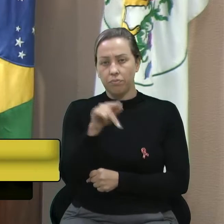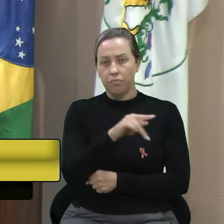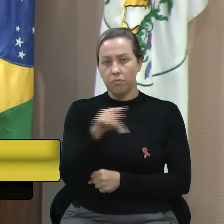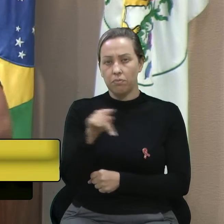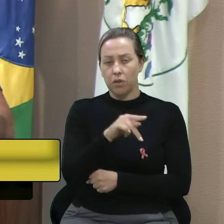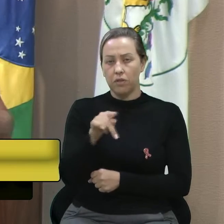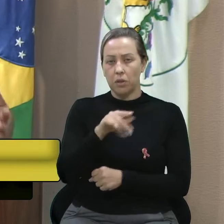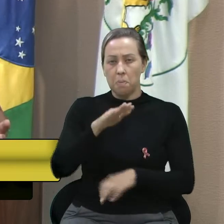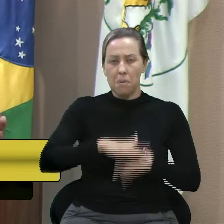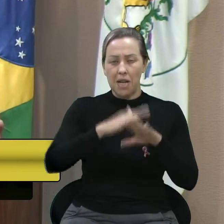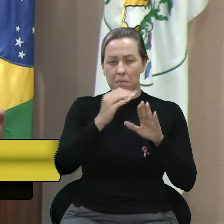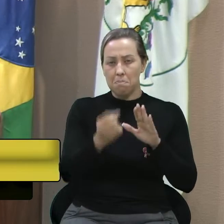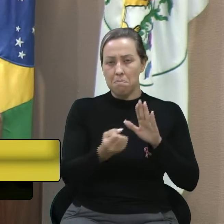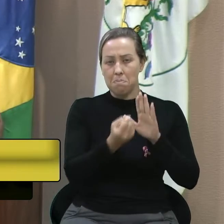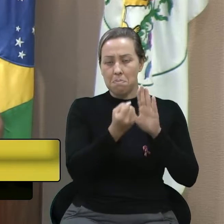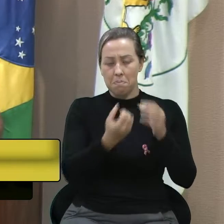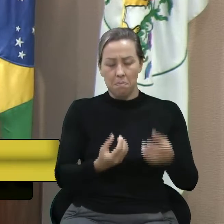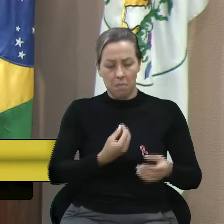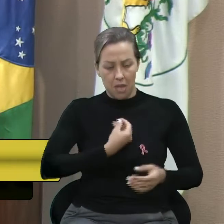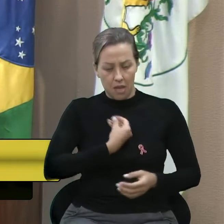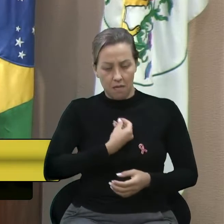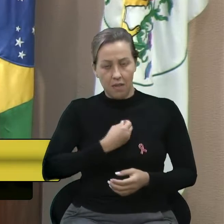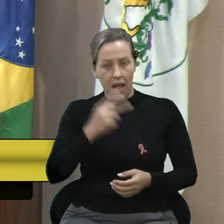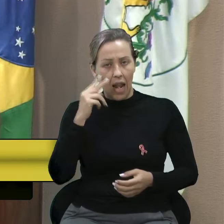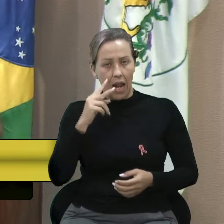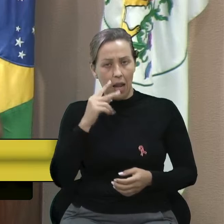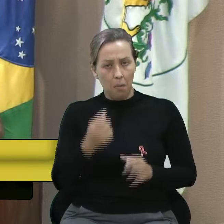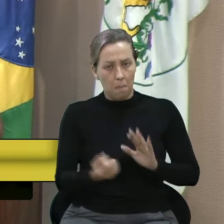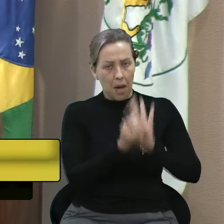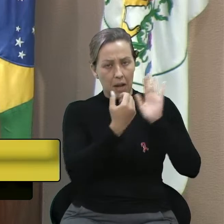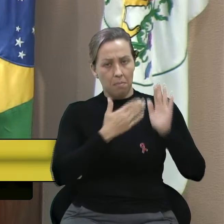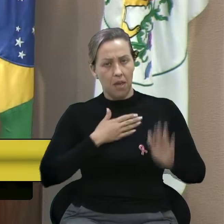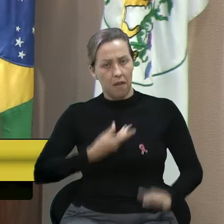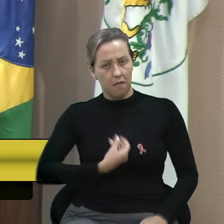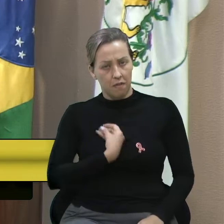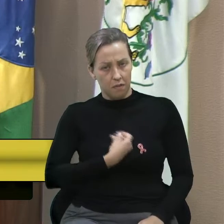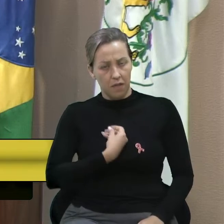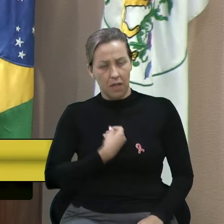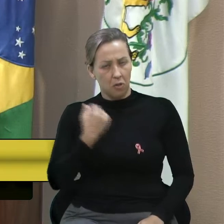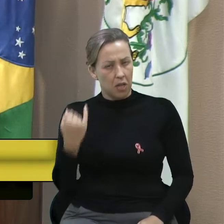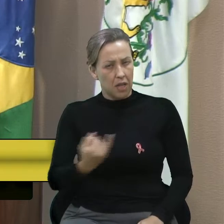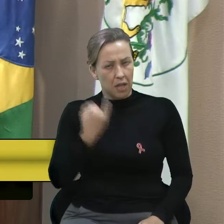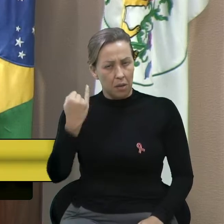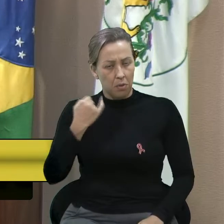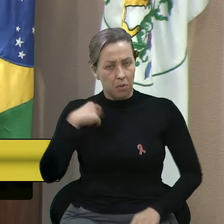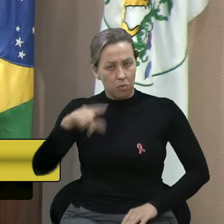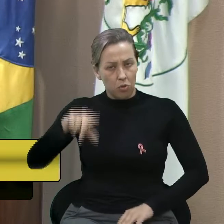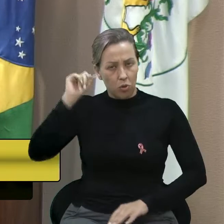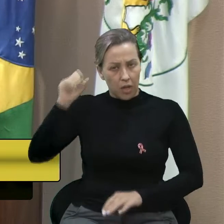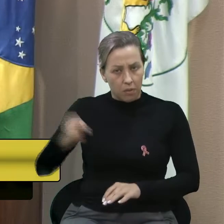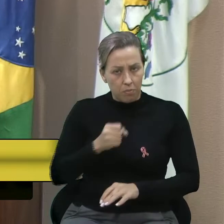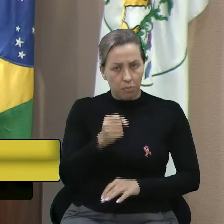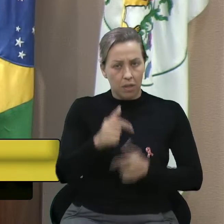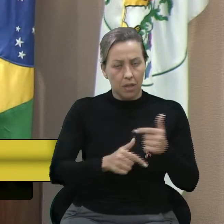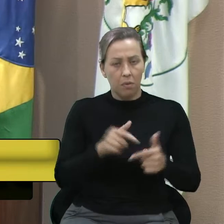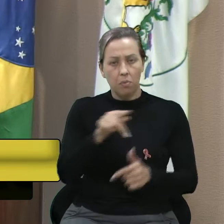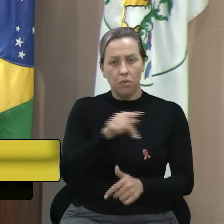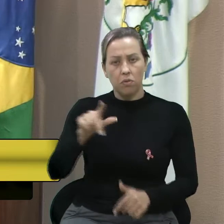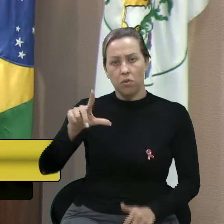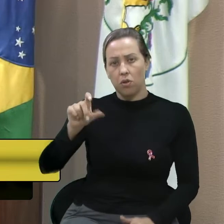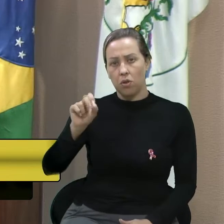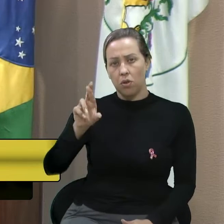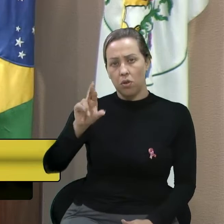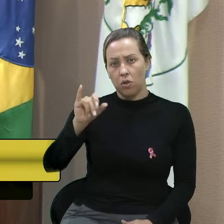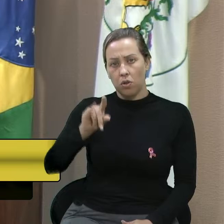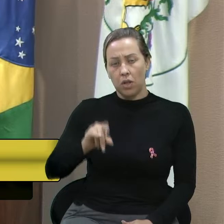que mais marcou a minha trajetória e me impactou e foi determinante para que eu estivesse aqui, a professora Lorene Slamp